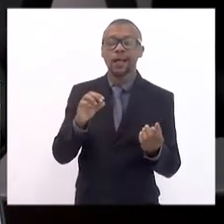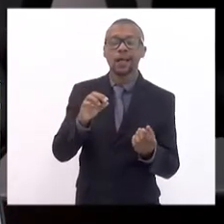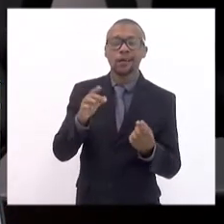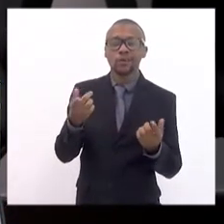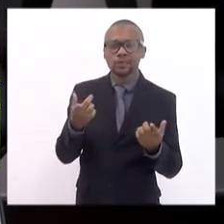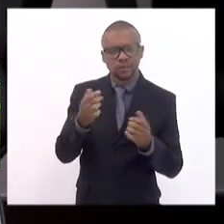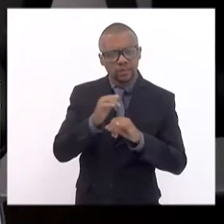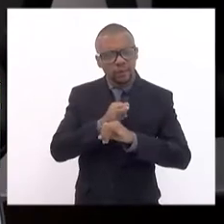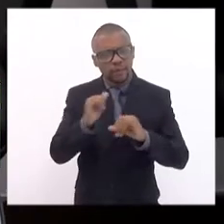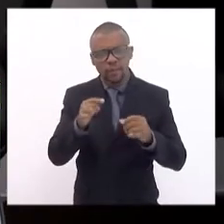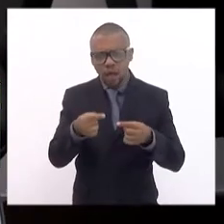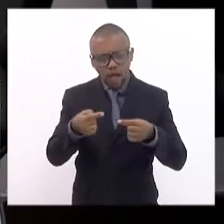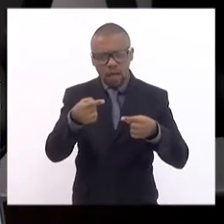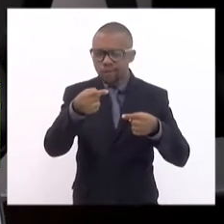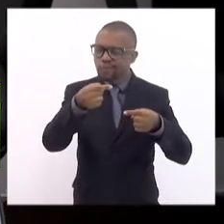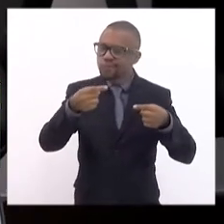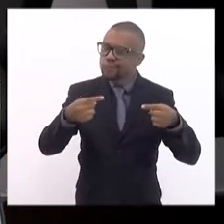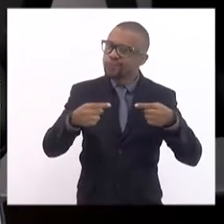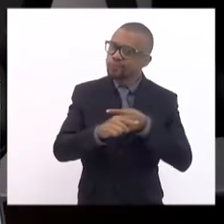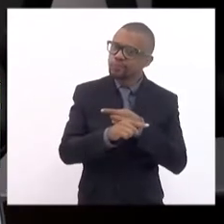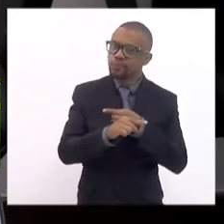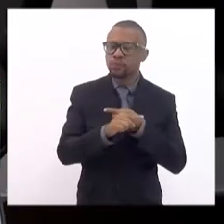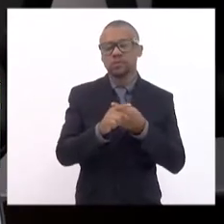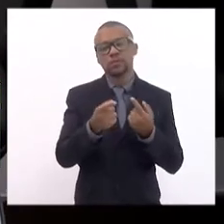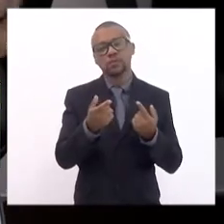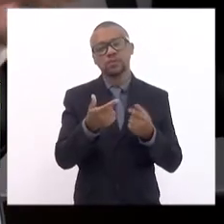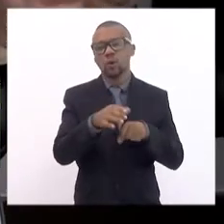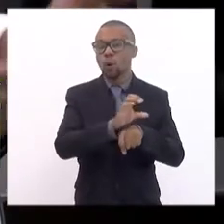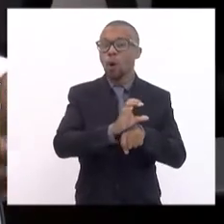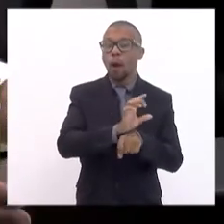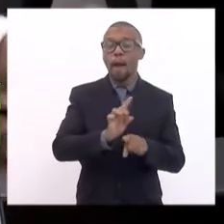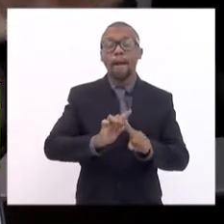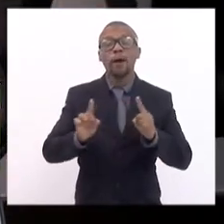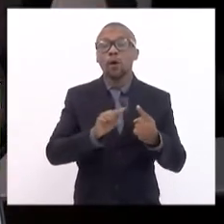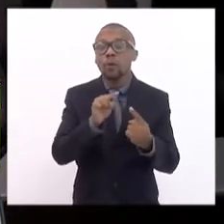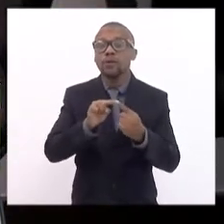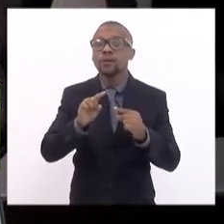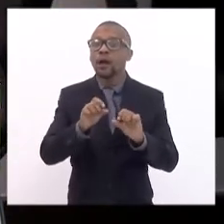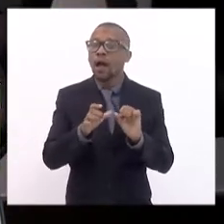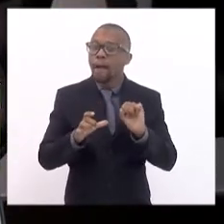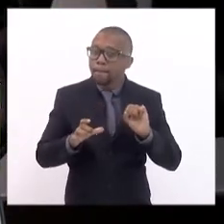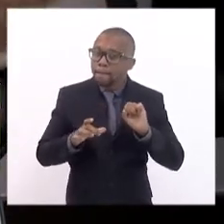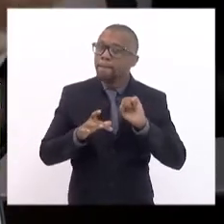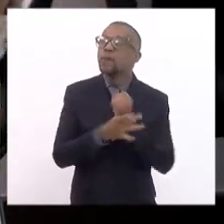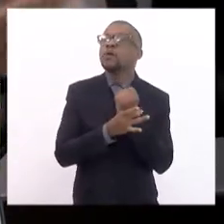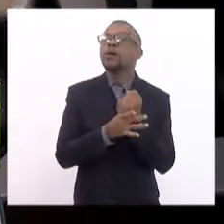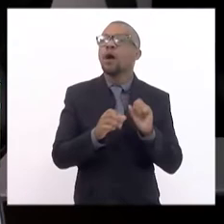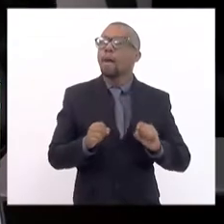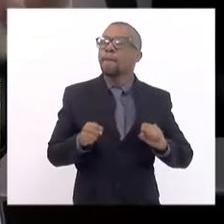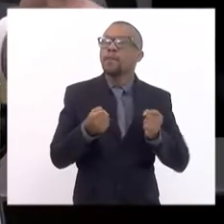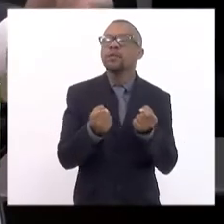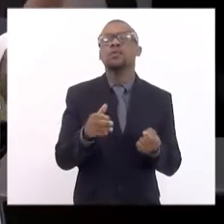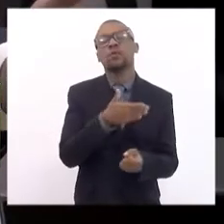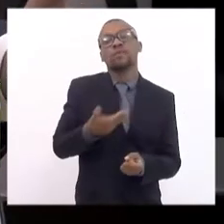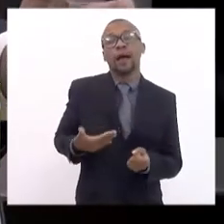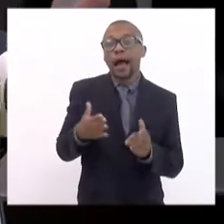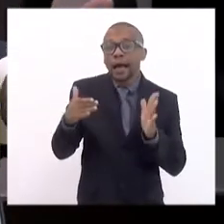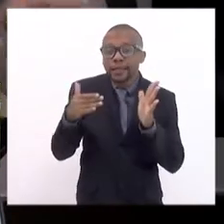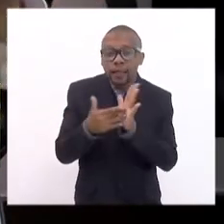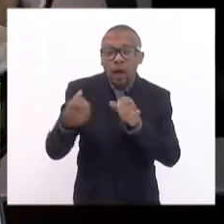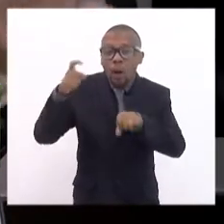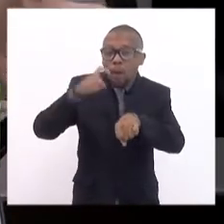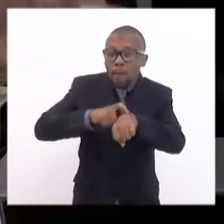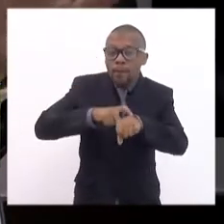inconstitucional. Mas a gente tem que proteger o governador. Mas é só nessa antessala. É até o veto.